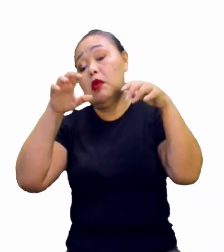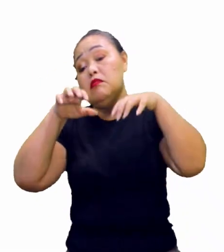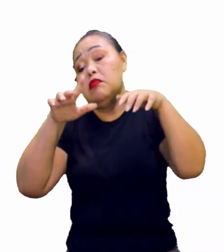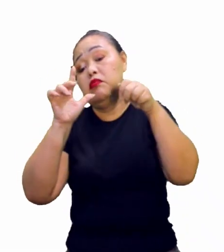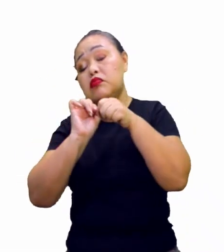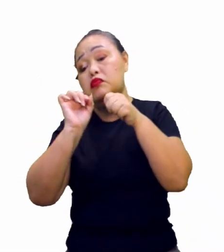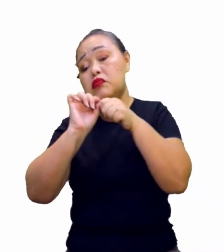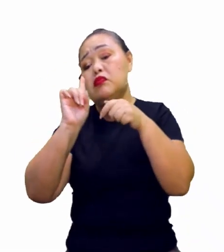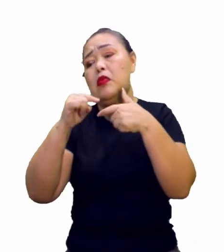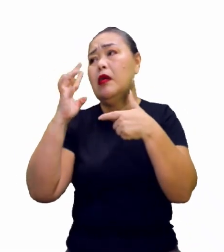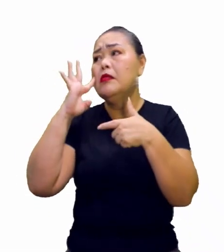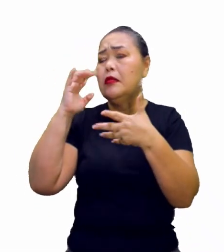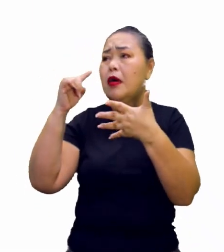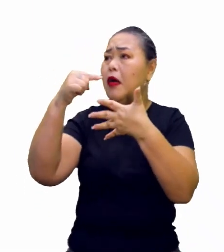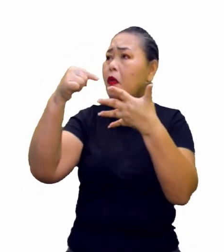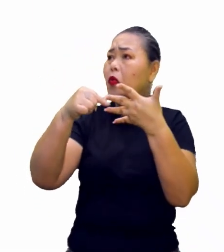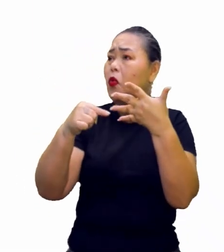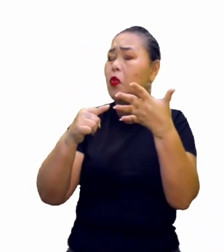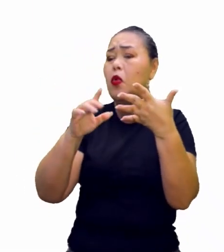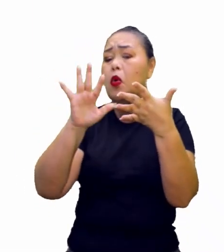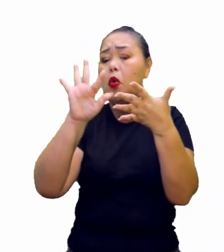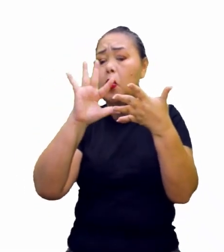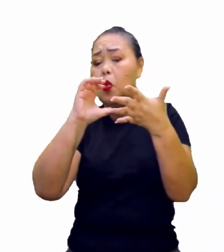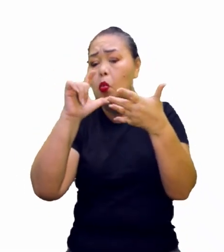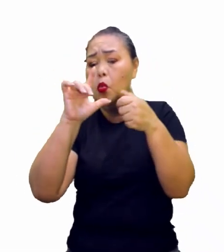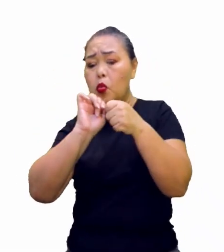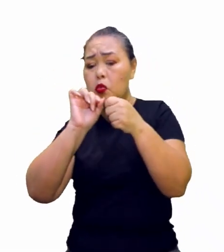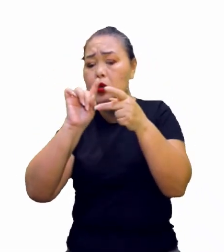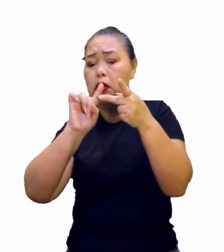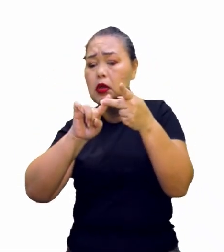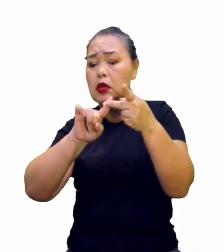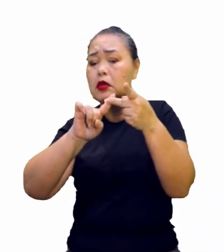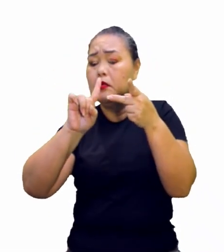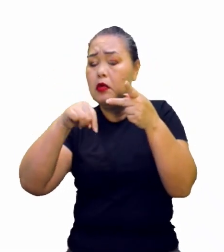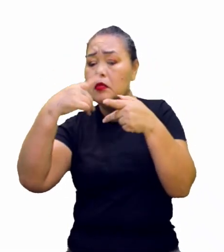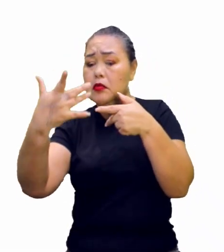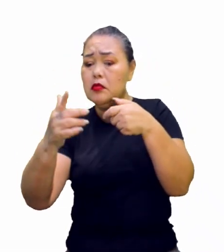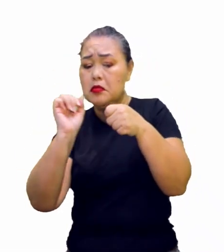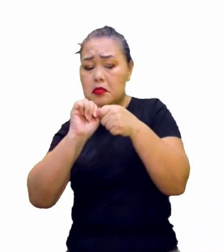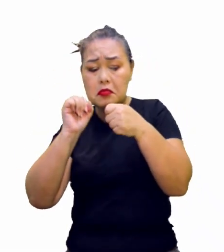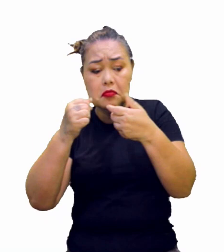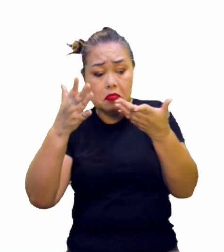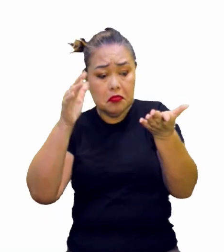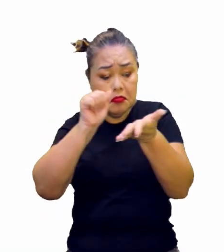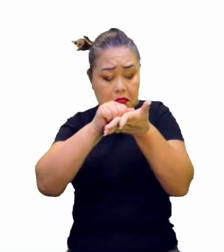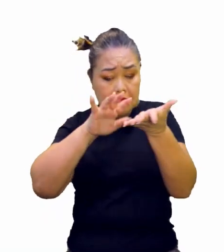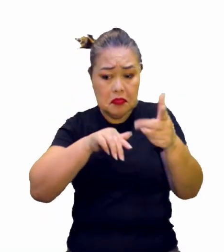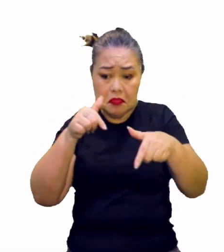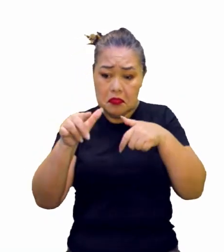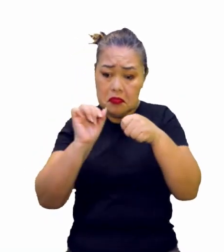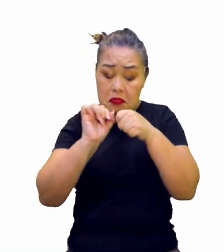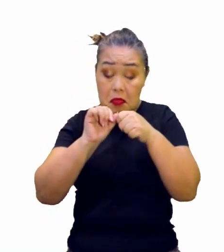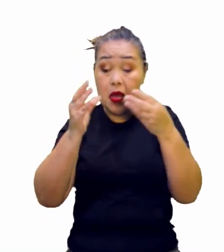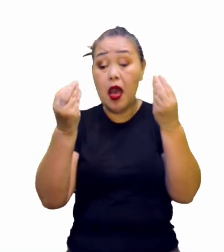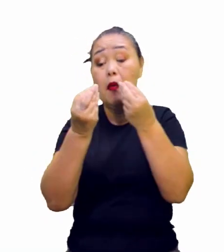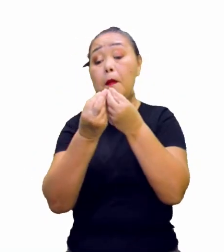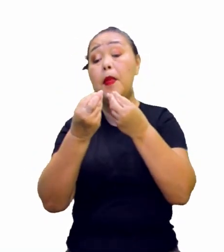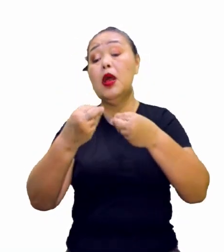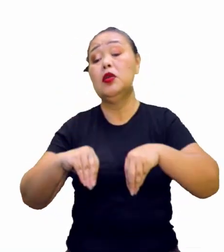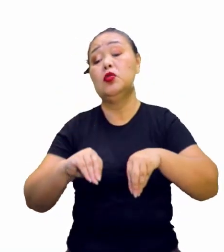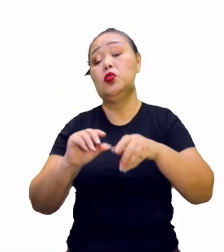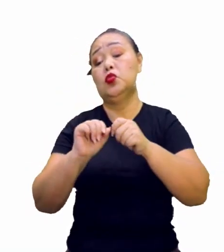fatores climáticos e andrógenos que proporcionam determinadas atividades que prejudicam